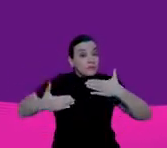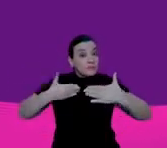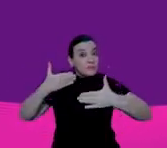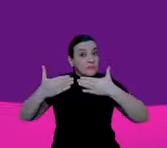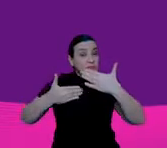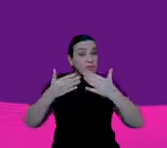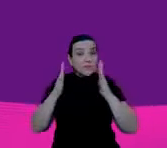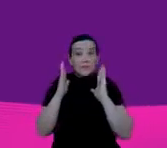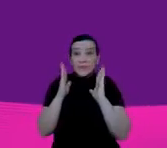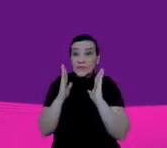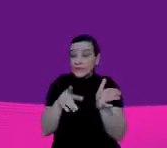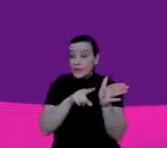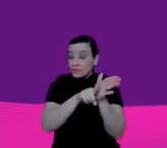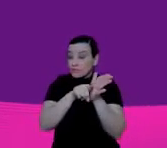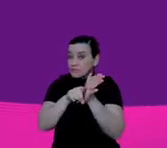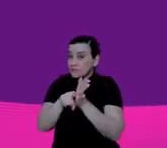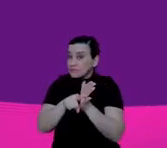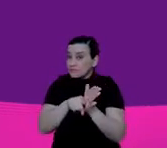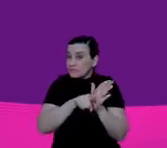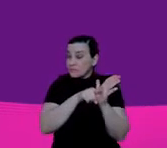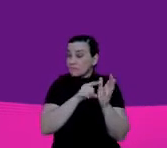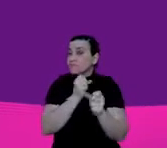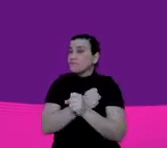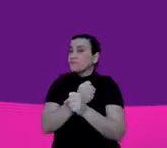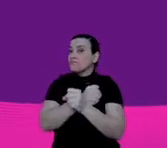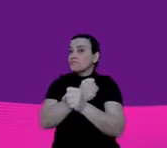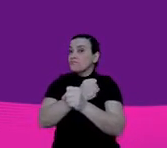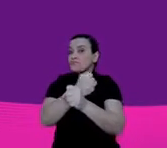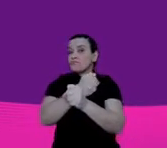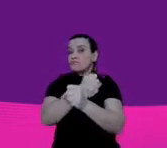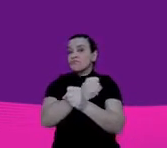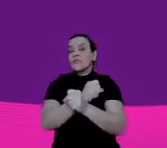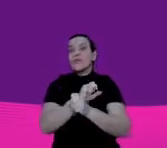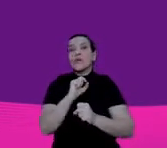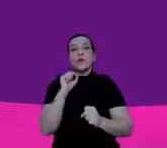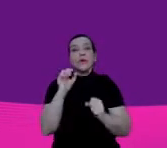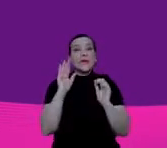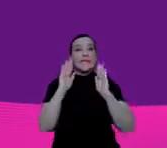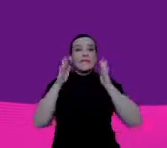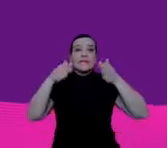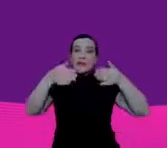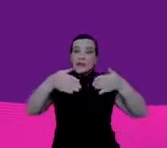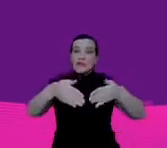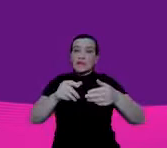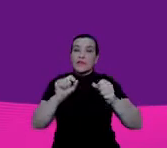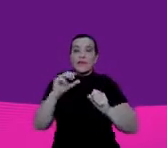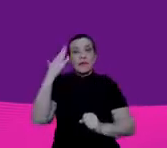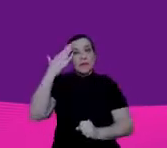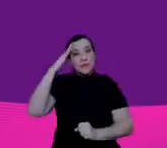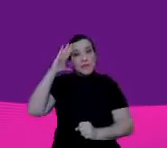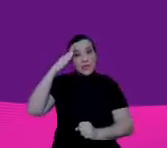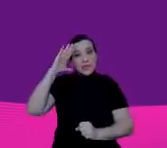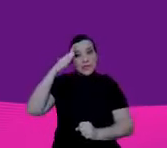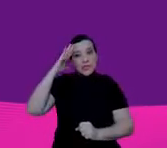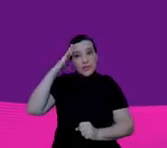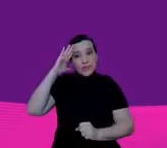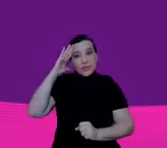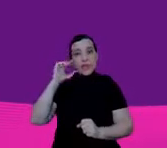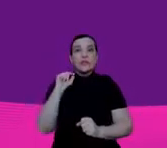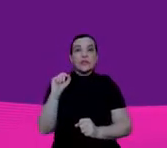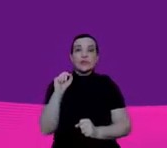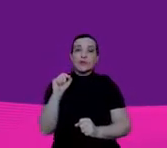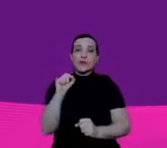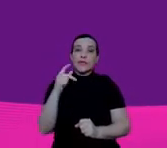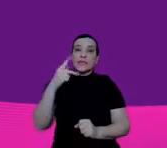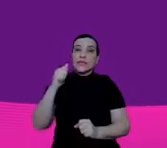proporcionaram nos últimos anos se referem particularmente em relação à nossa compreensão da fisiopatologia da doença. Então, a